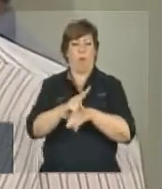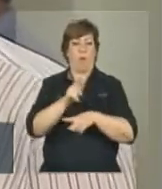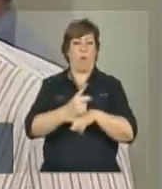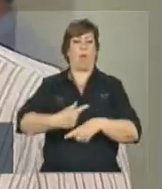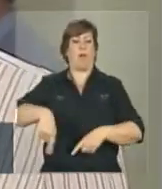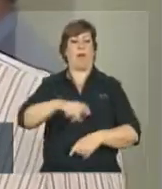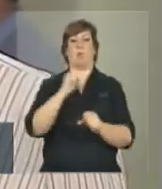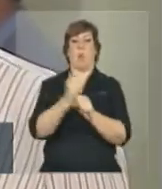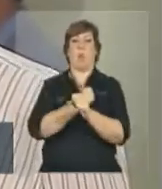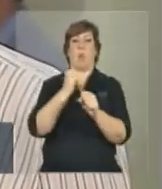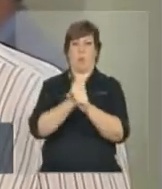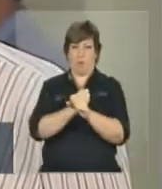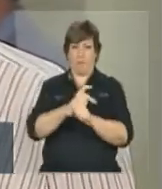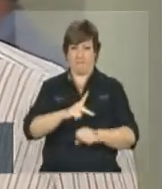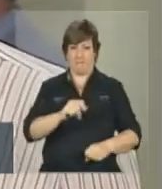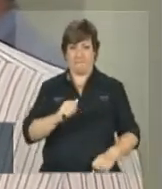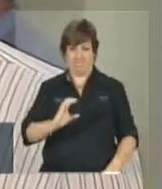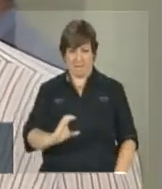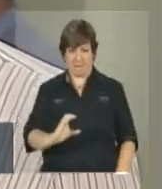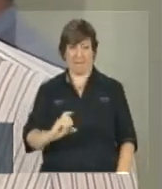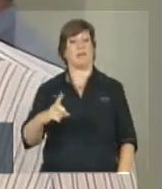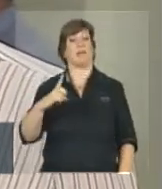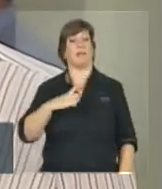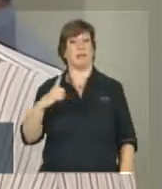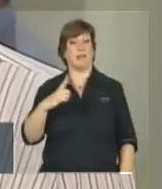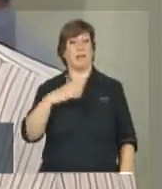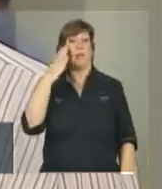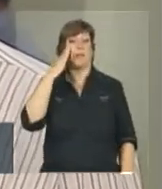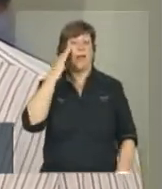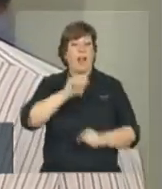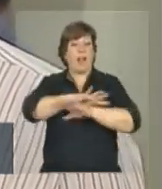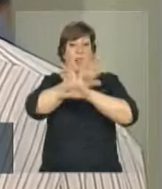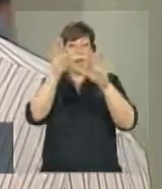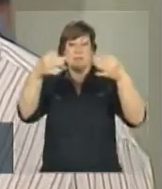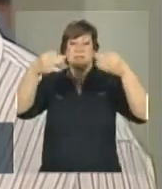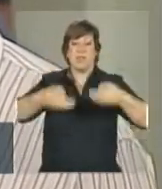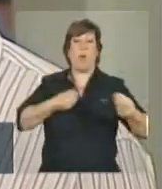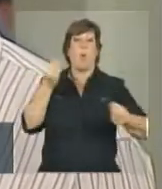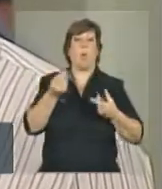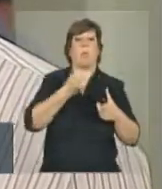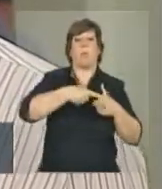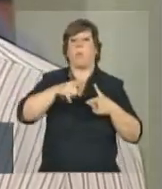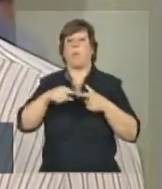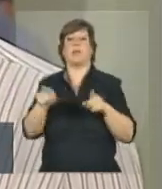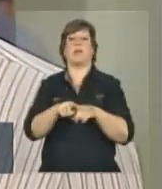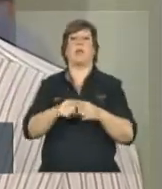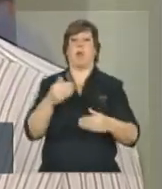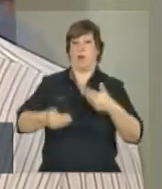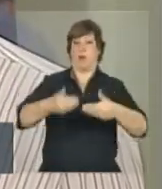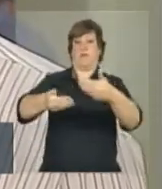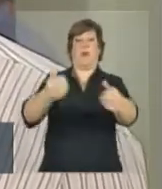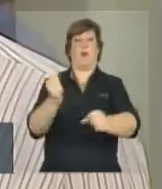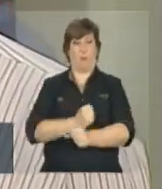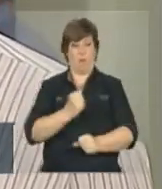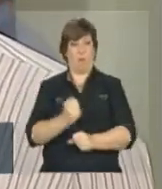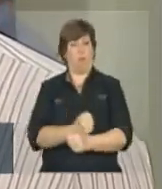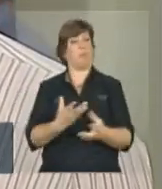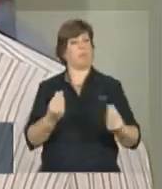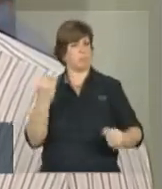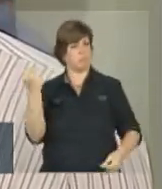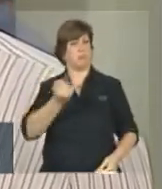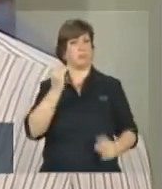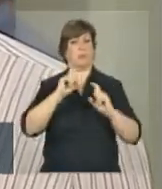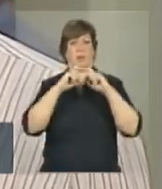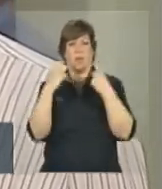obras do PAC tenham noção exata dos problemas e do avanço das obras. Então é muito